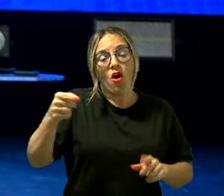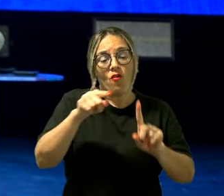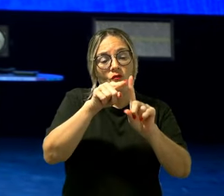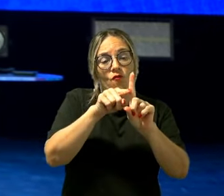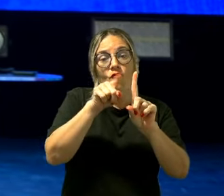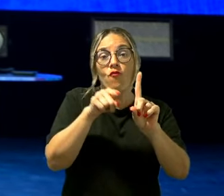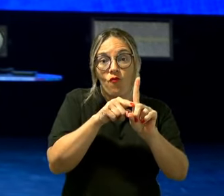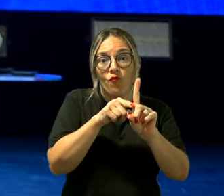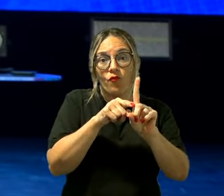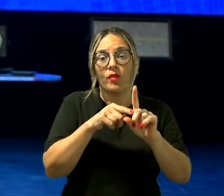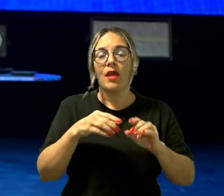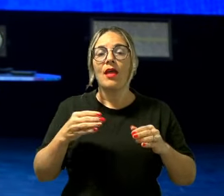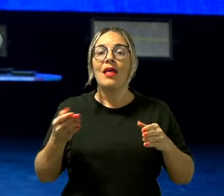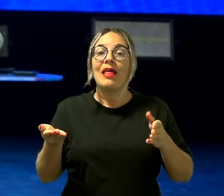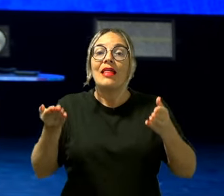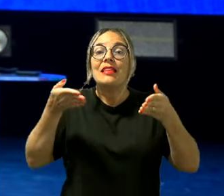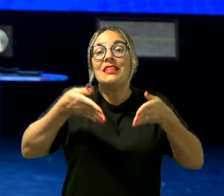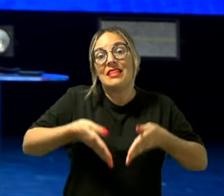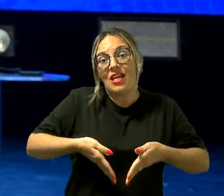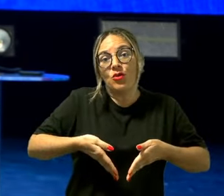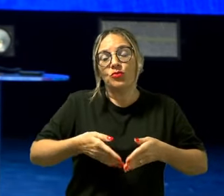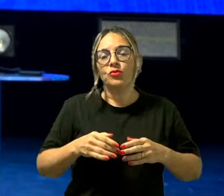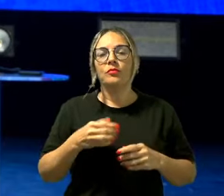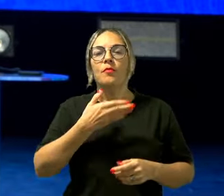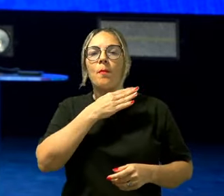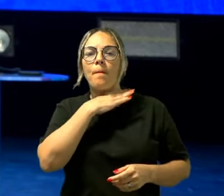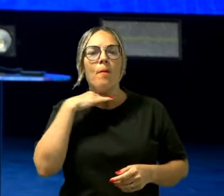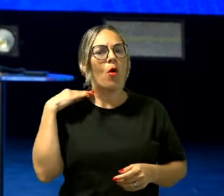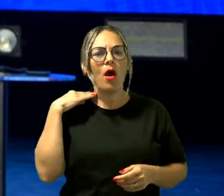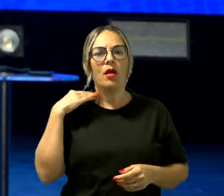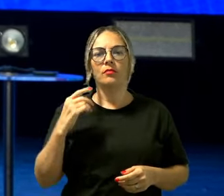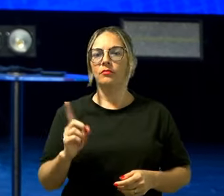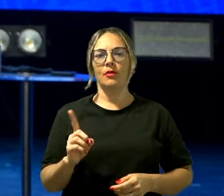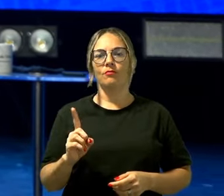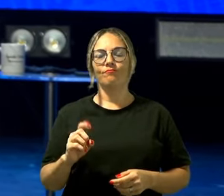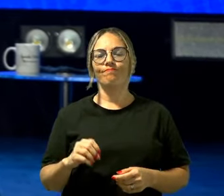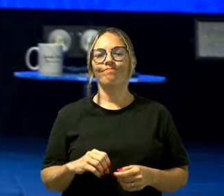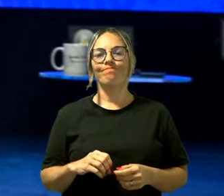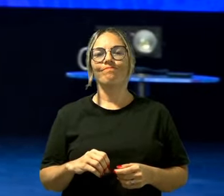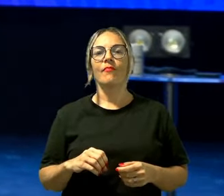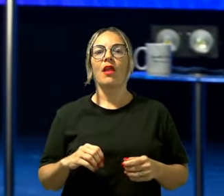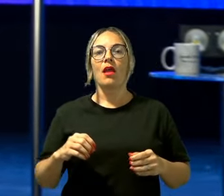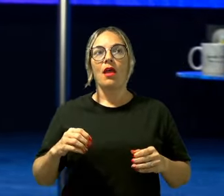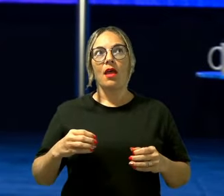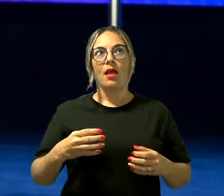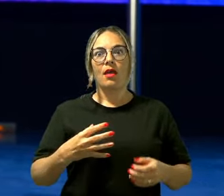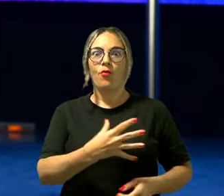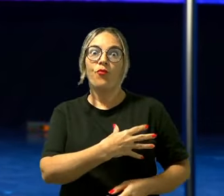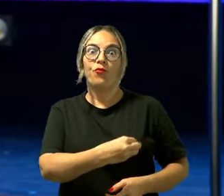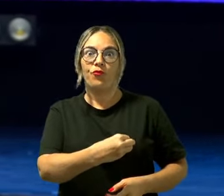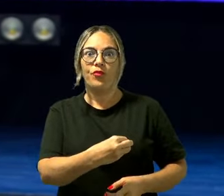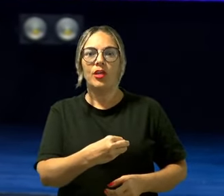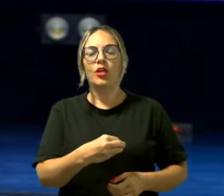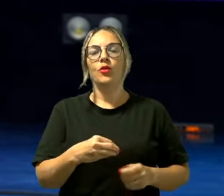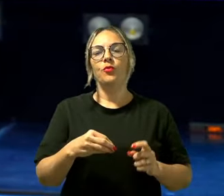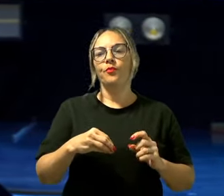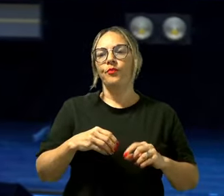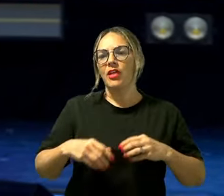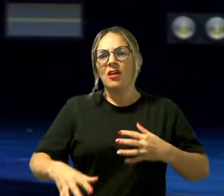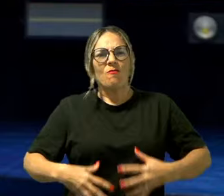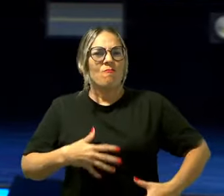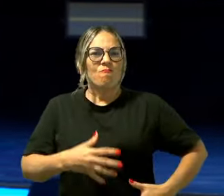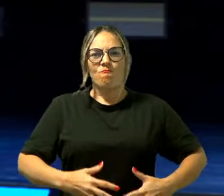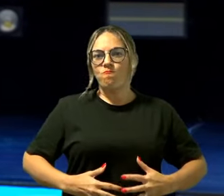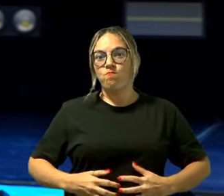menino recém-nascido morrendo, mas dentro dela a criança está chutando. Dentro dela ela sente a criança se